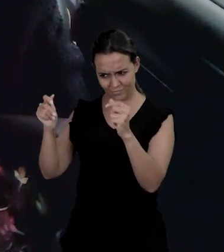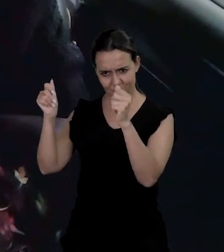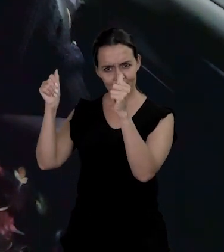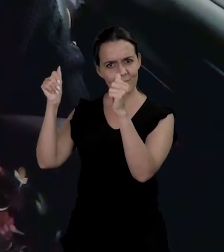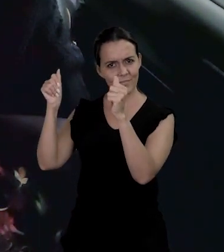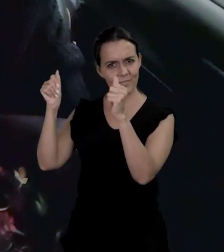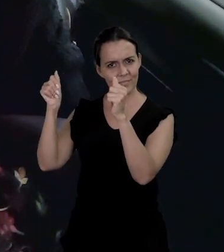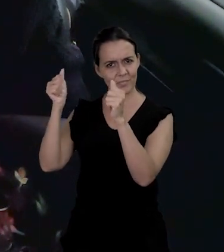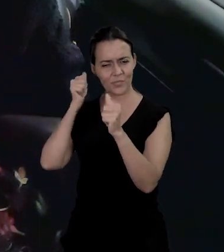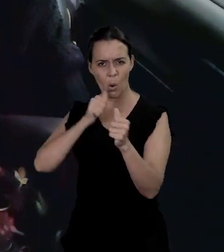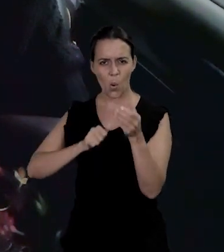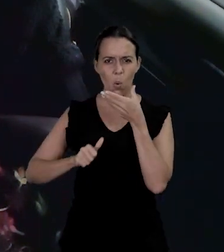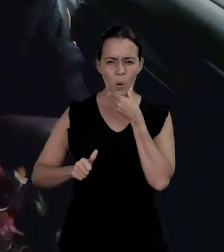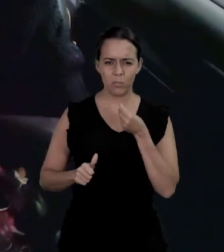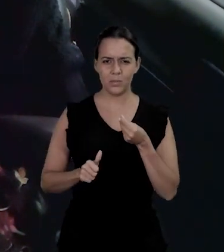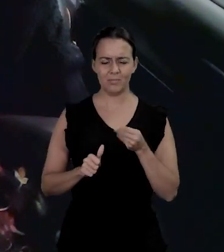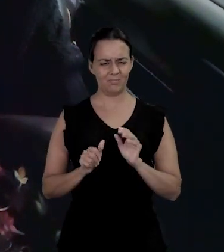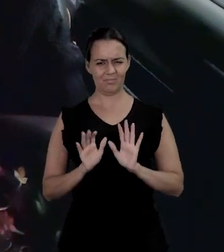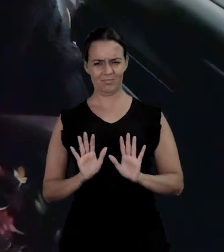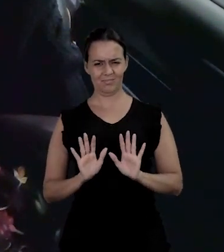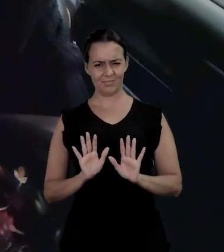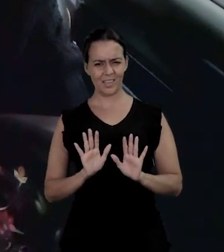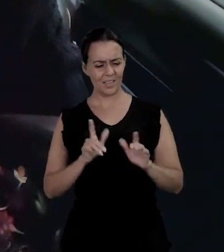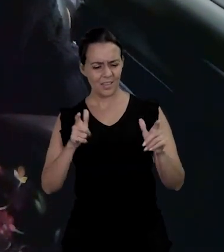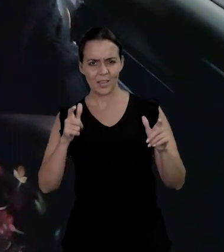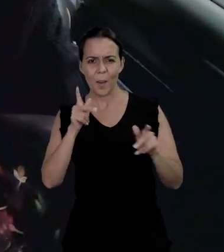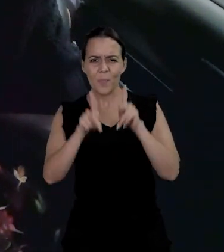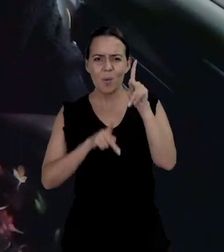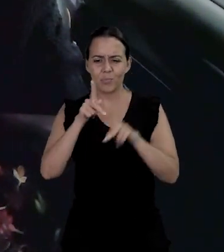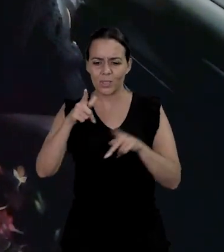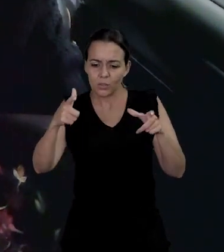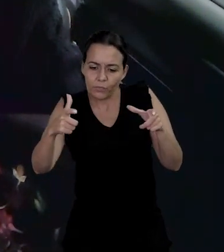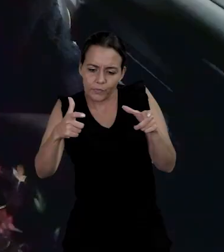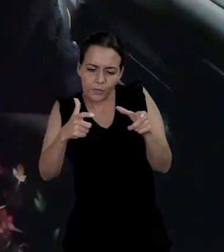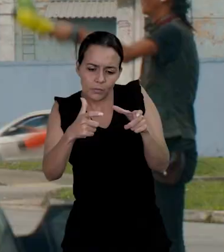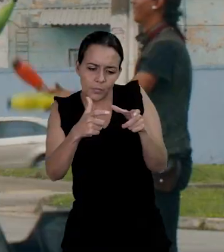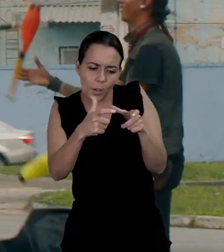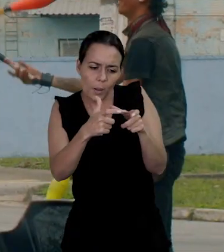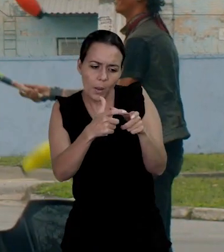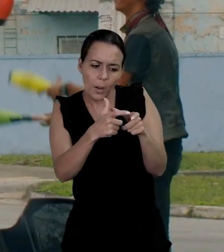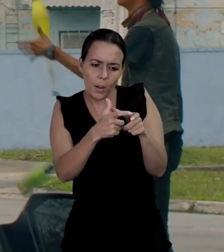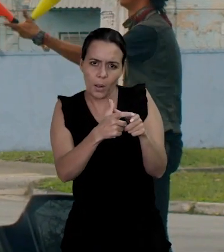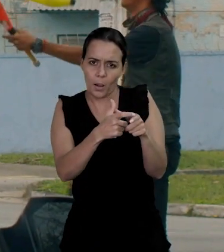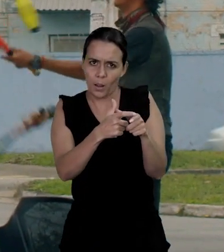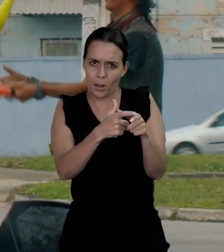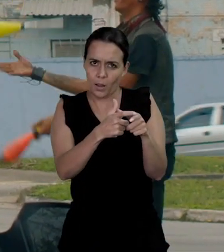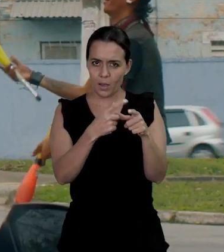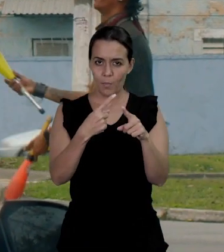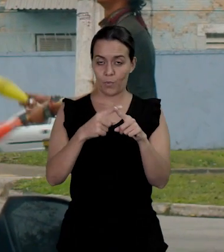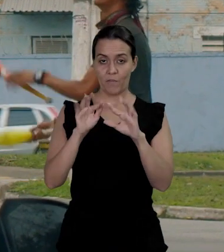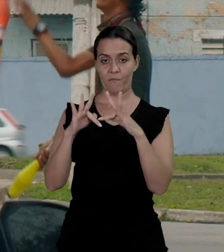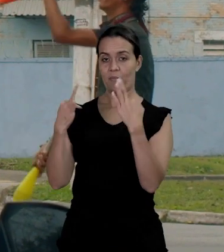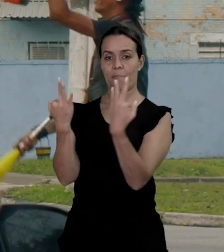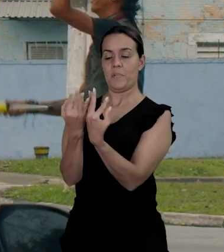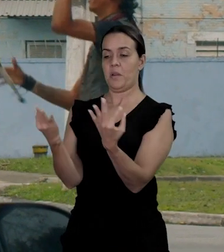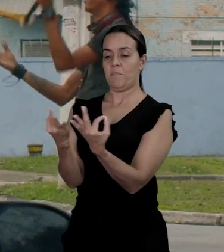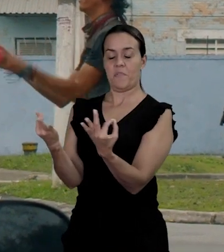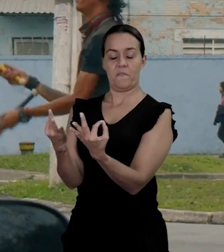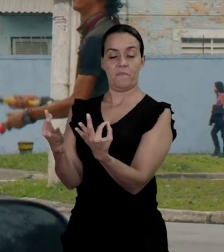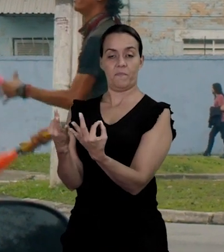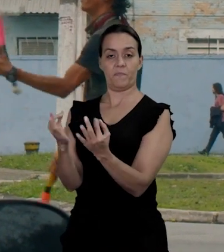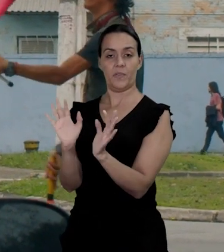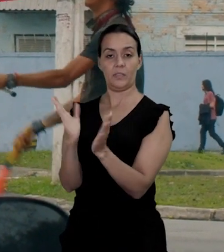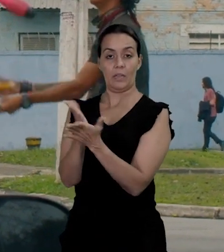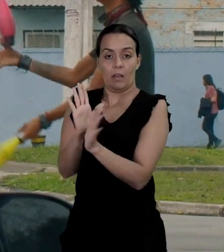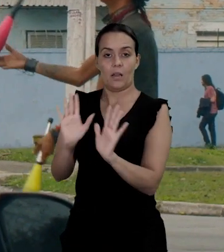essência do próprio humano. Entendi. Então, o perigo não é só a população vai diminuir porque o ideal